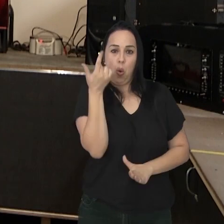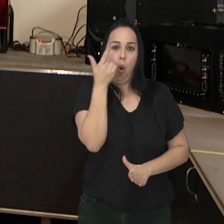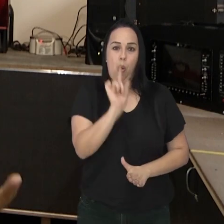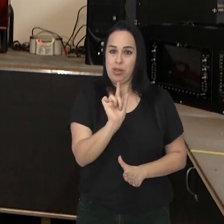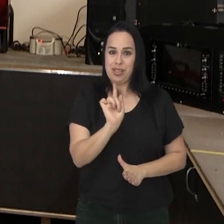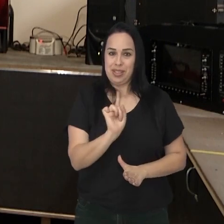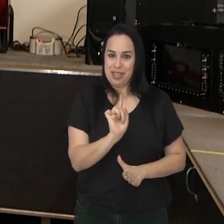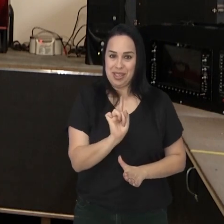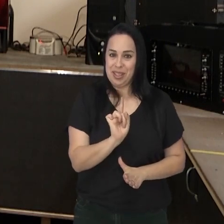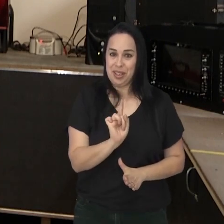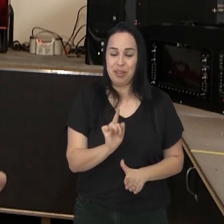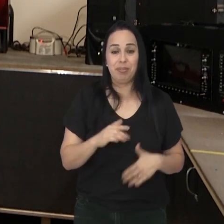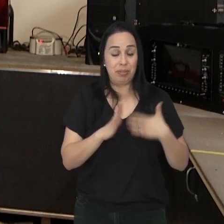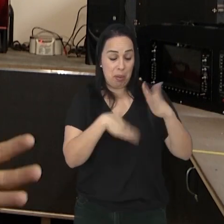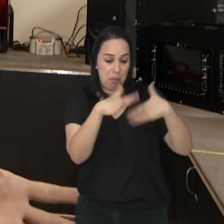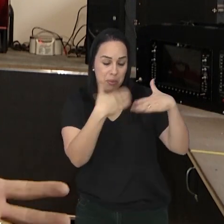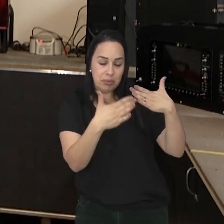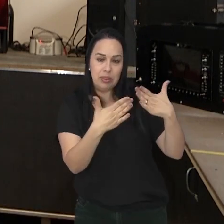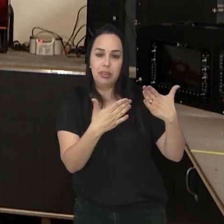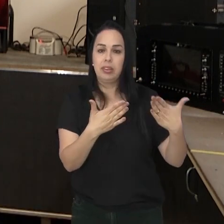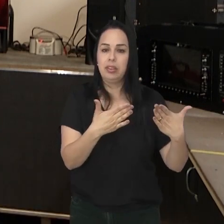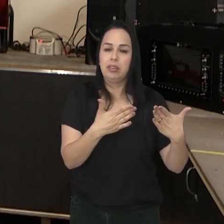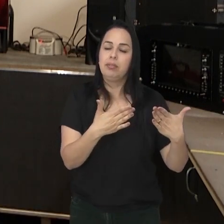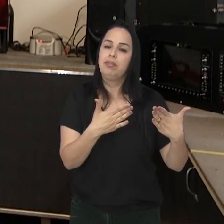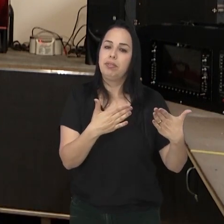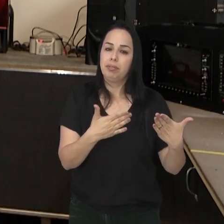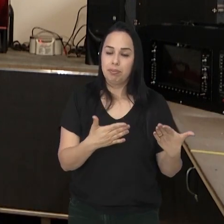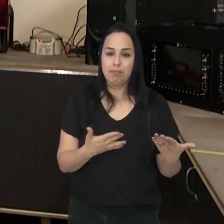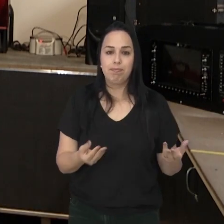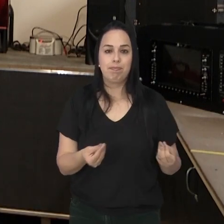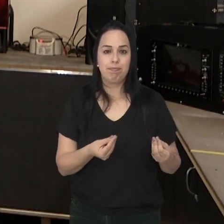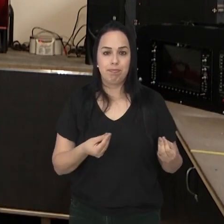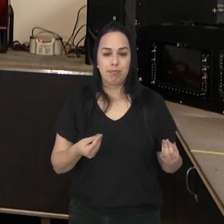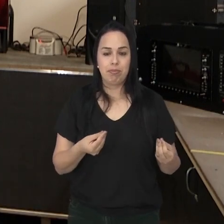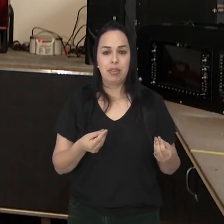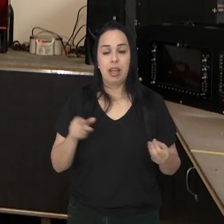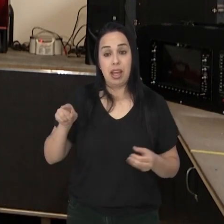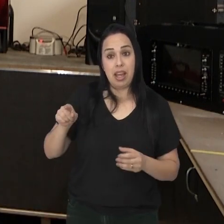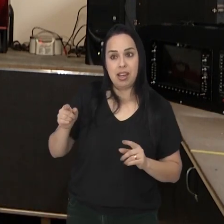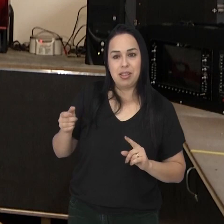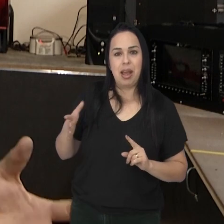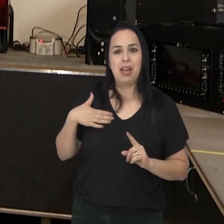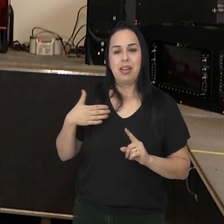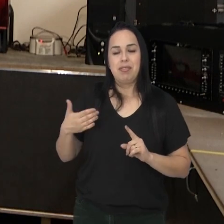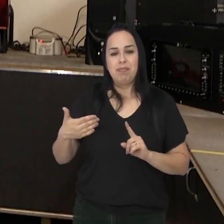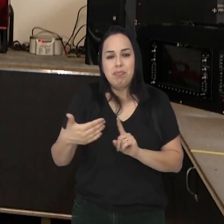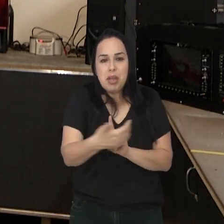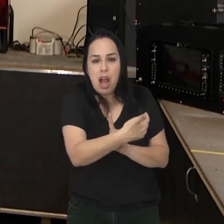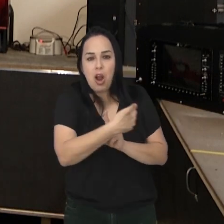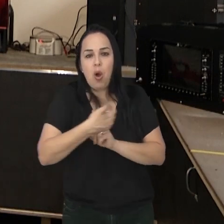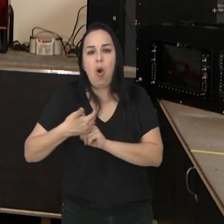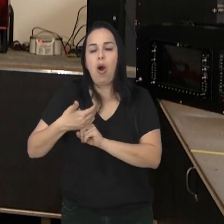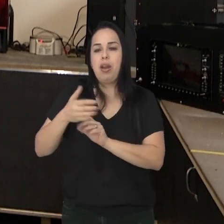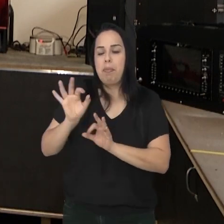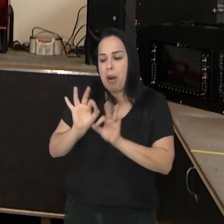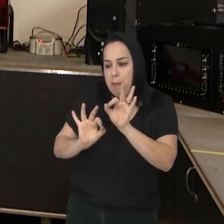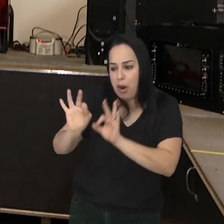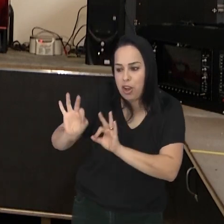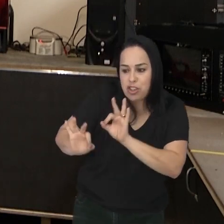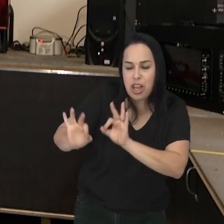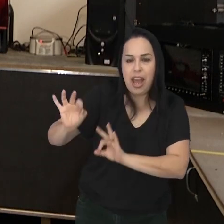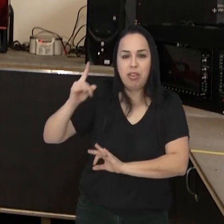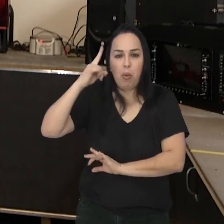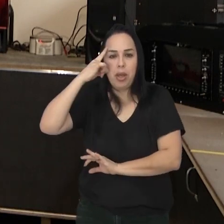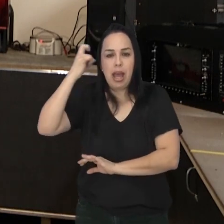talvez nem existisse como ela existe hoje, né? Porque ela não só te acolhe para você desenvolver as suas ideias e